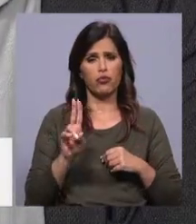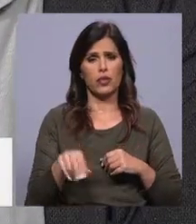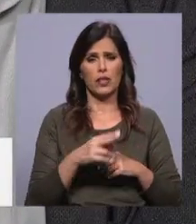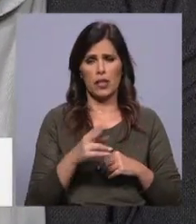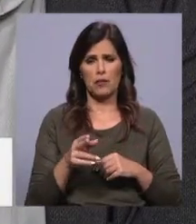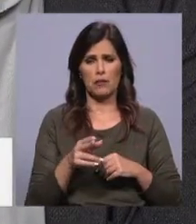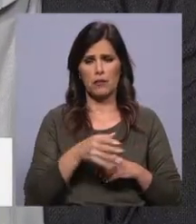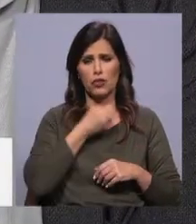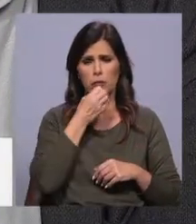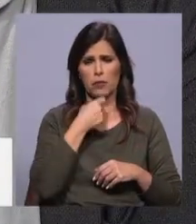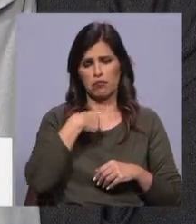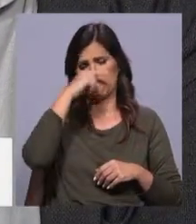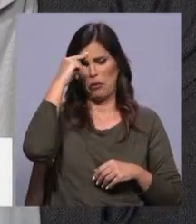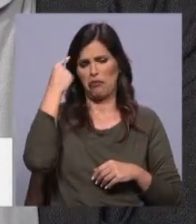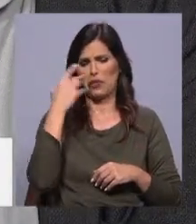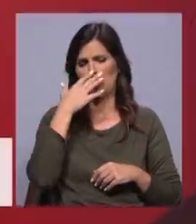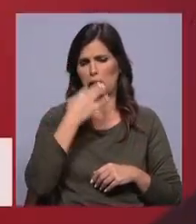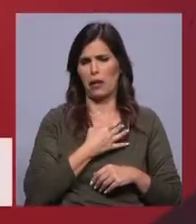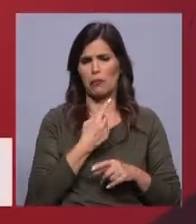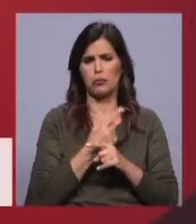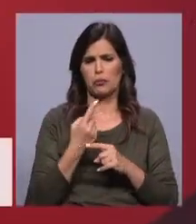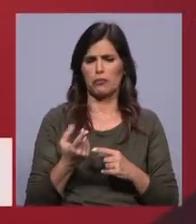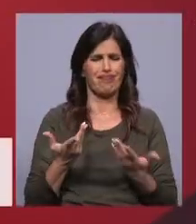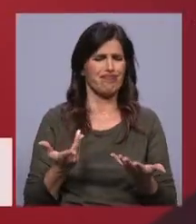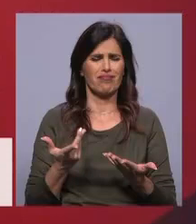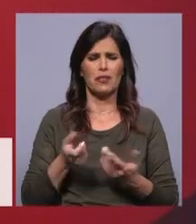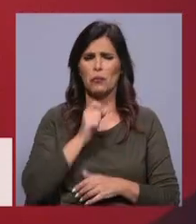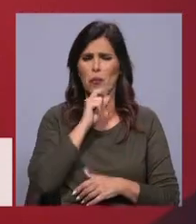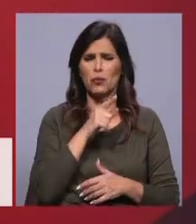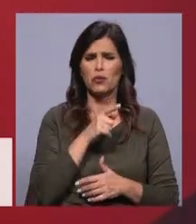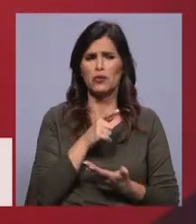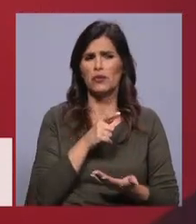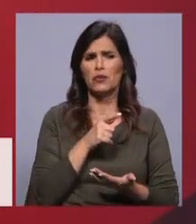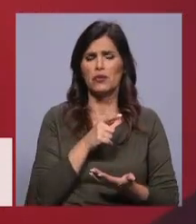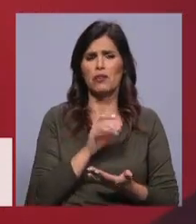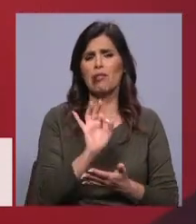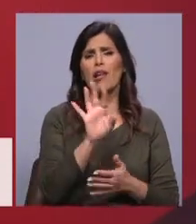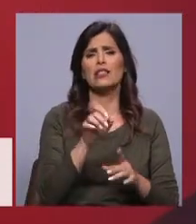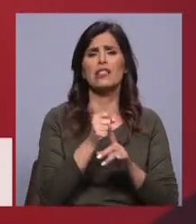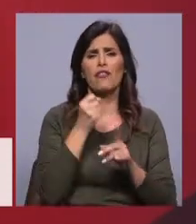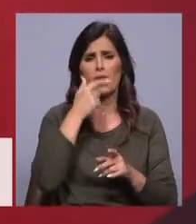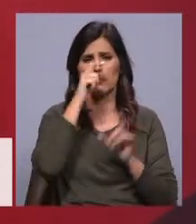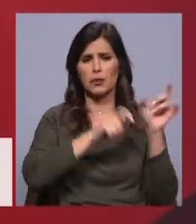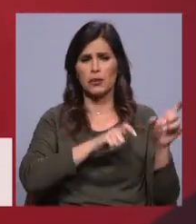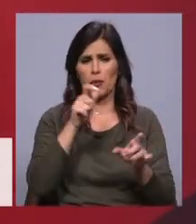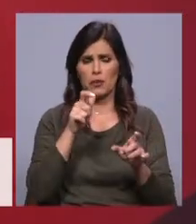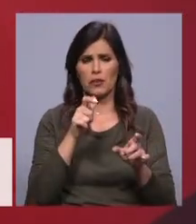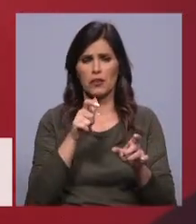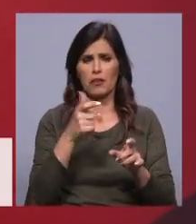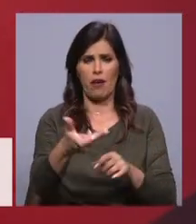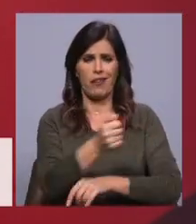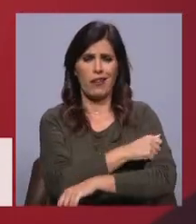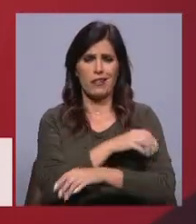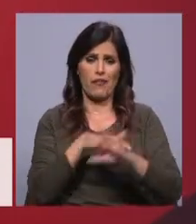argumento custa-me a querer porque posso no fundo lançar o desafio aos espectadores para fazerem